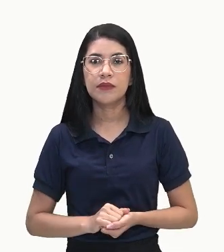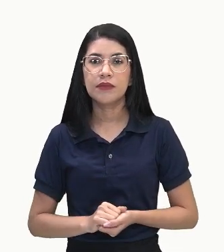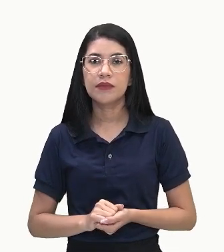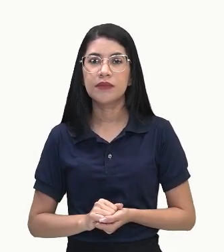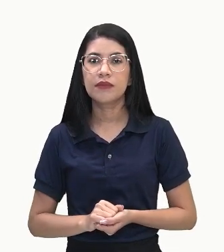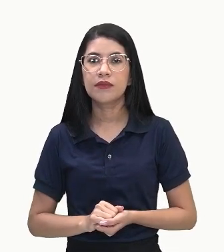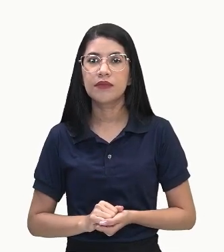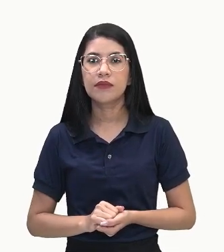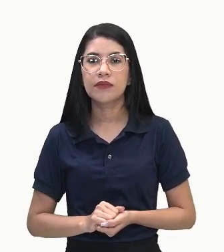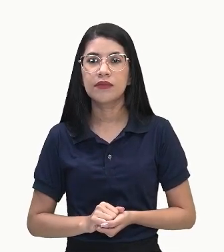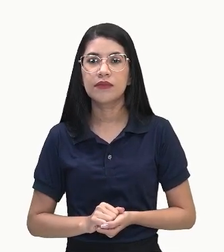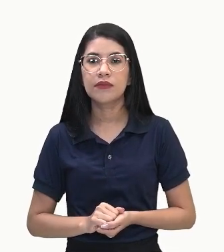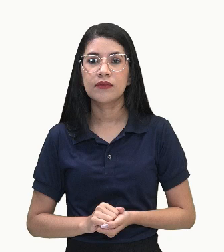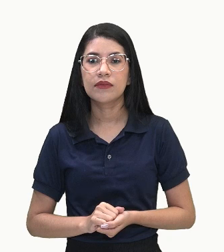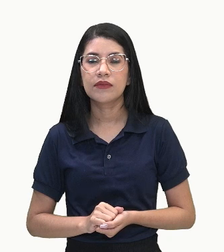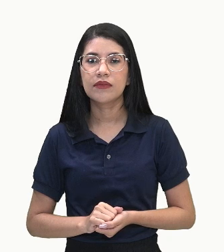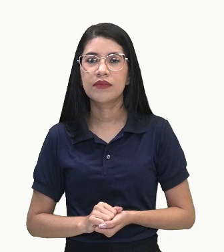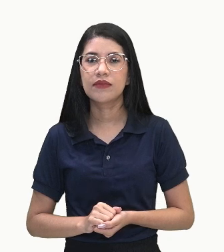32?